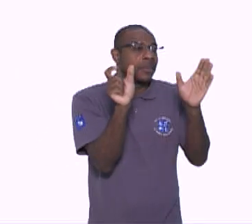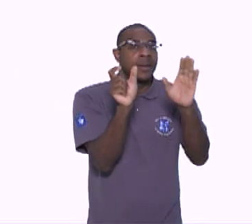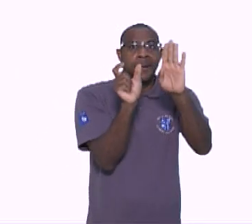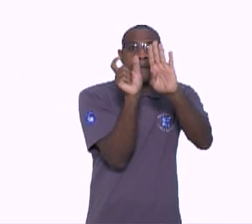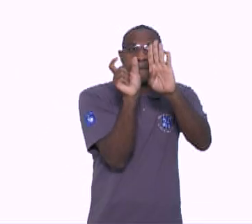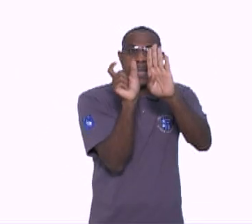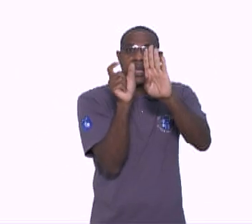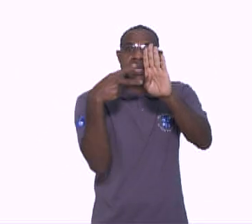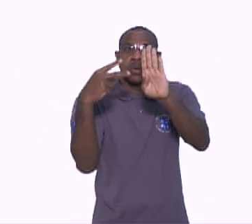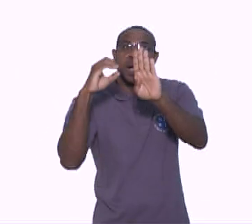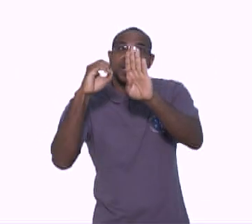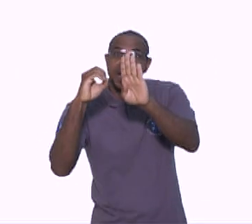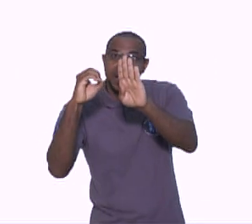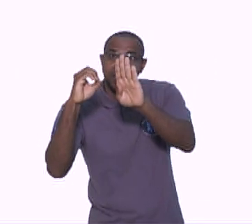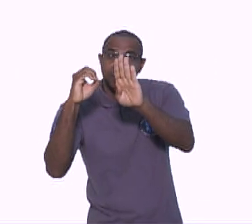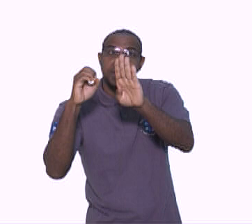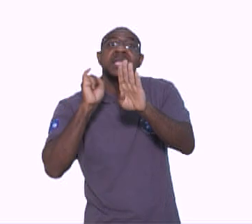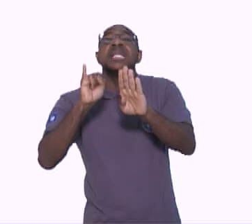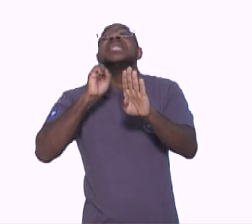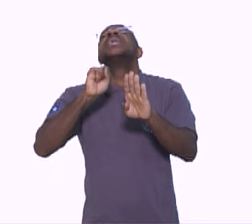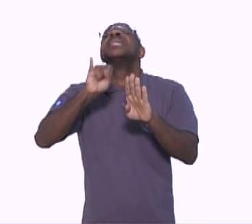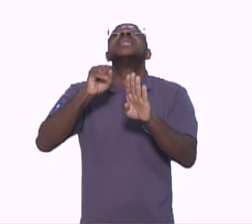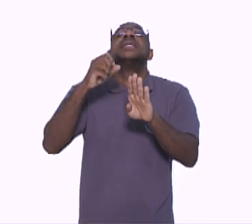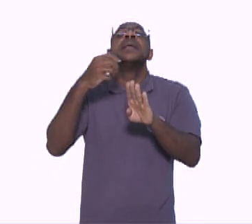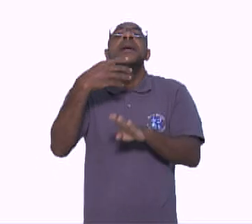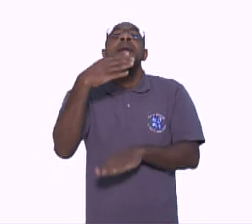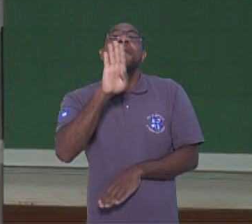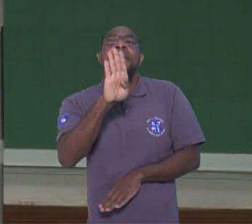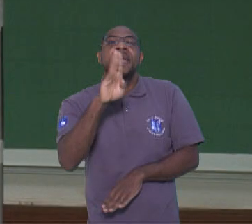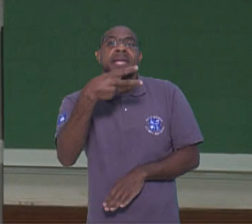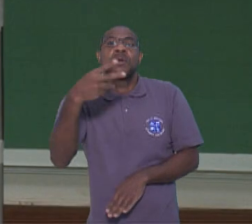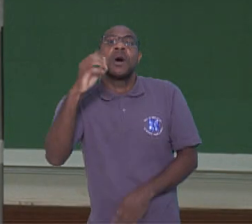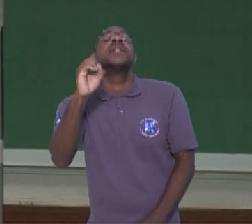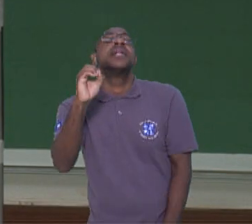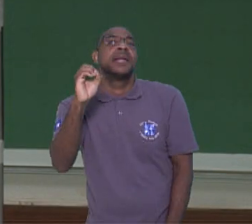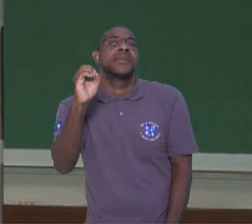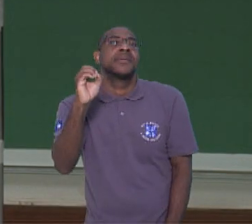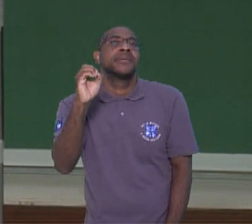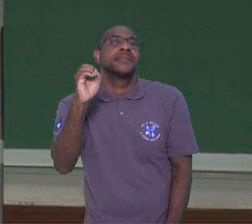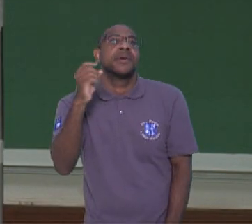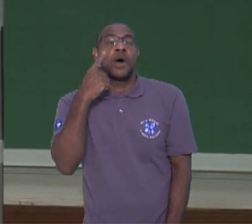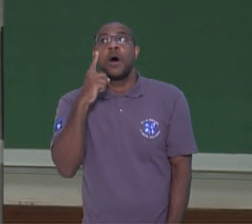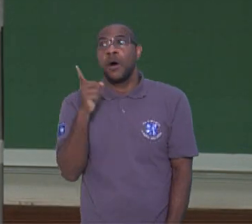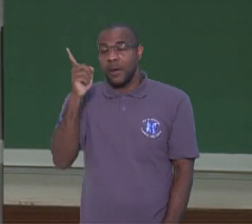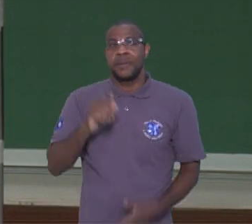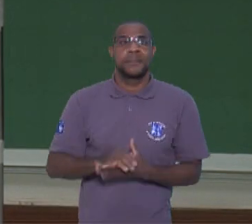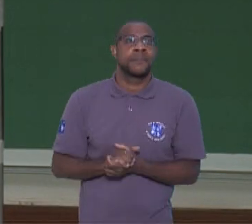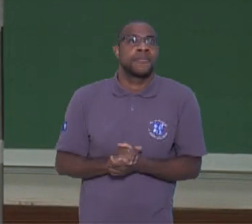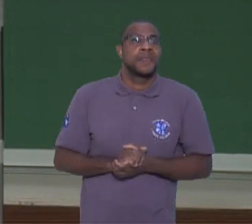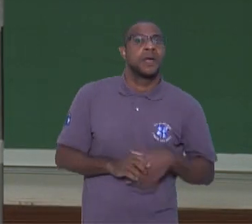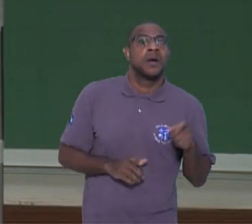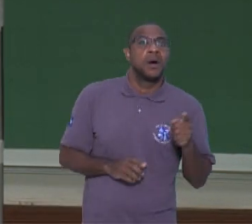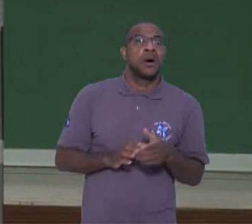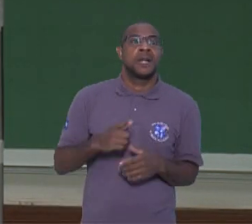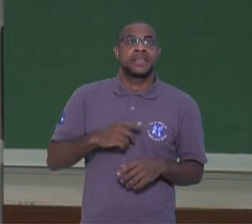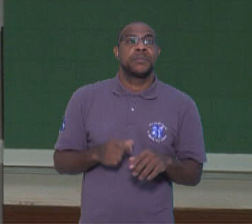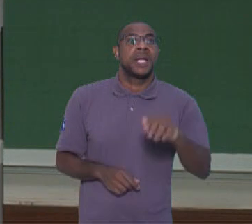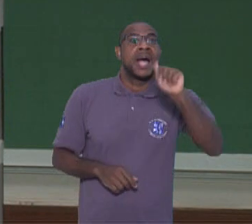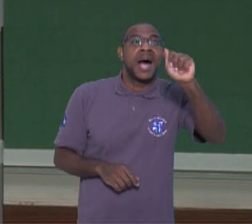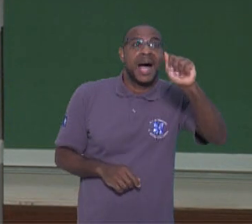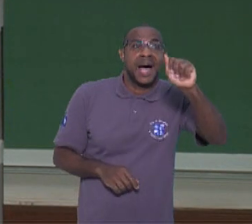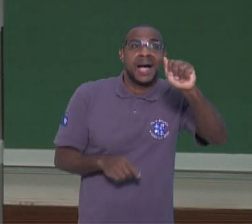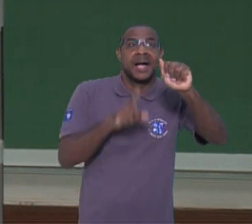zero. O que que nós temos aqui? Veja, nós temos ax ao quadrado menos c igual a